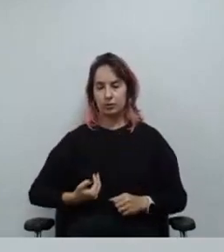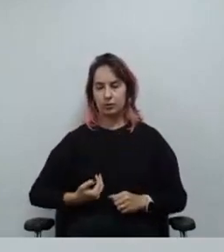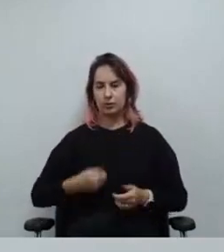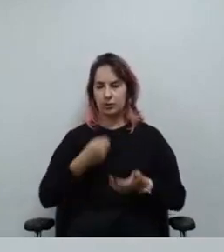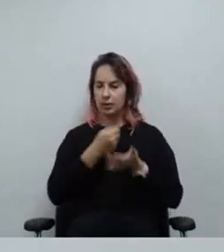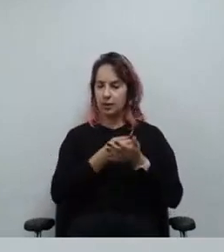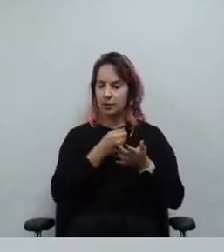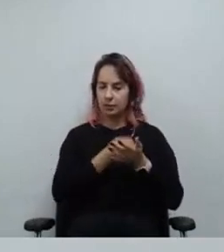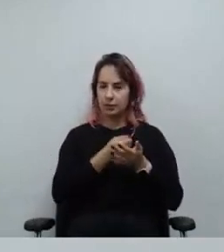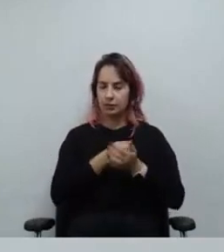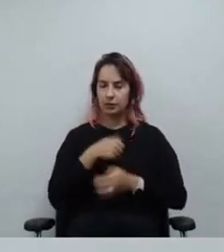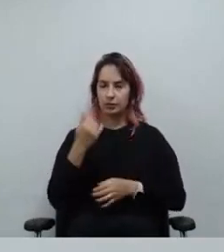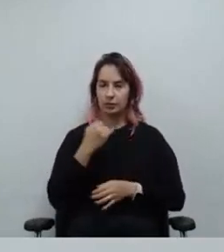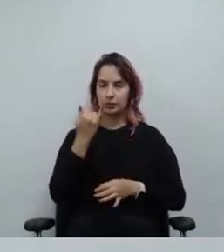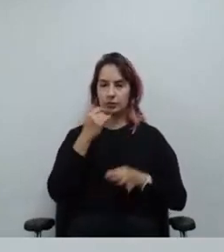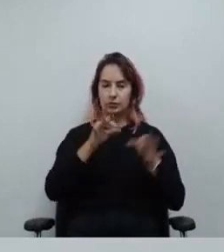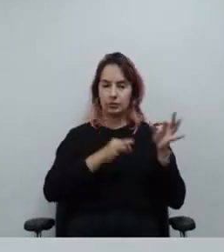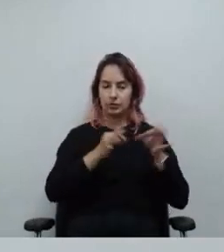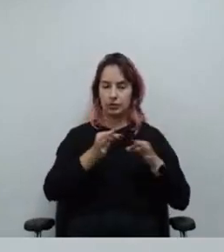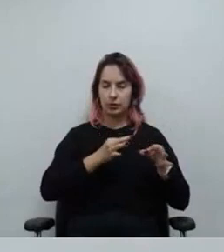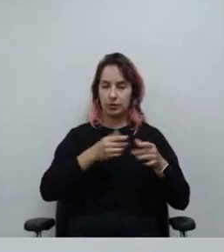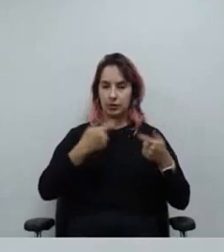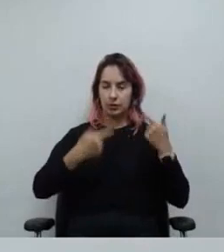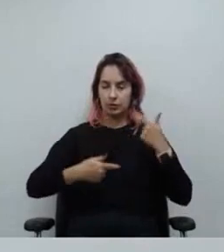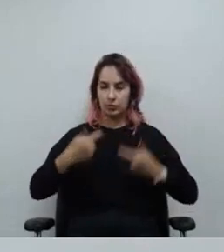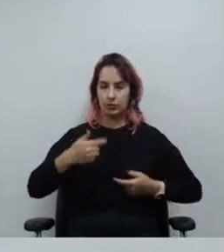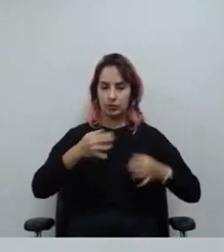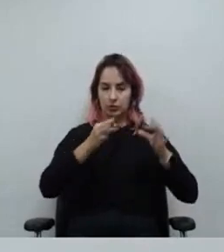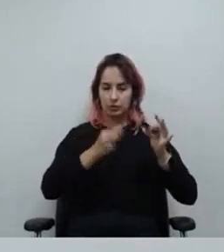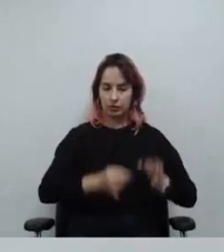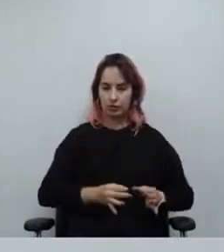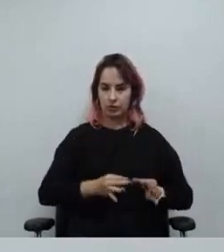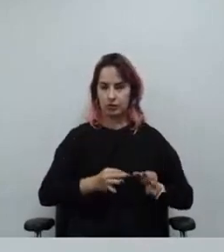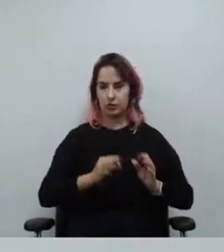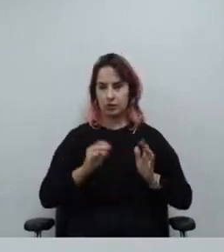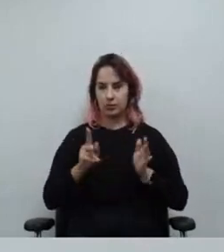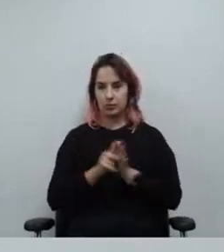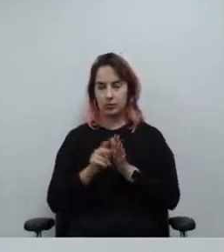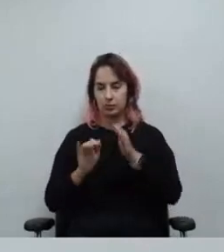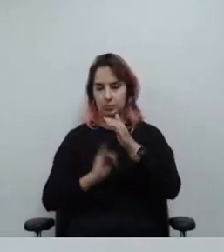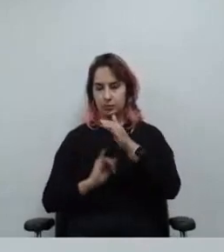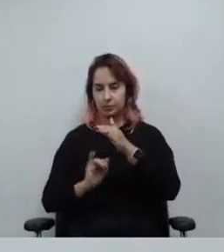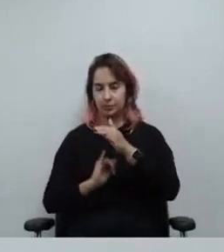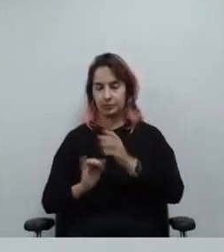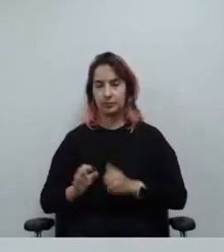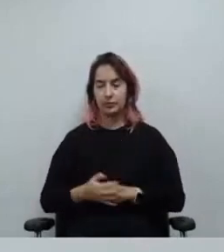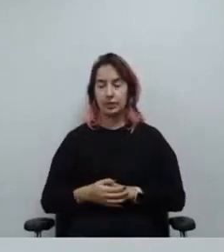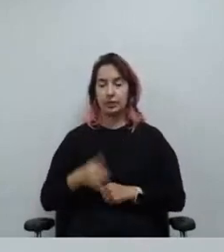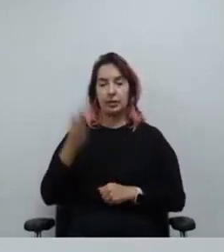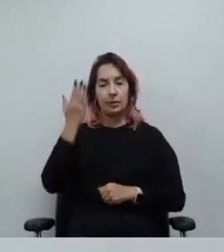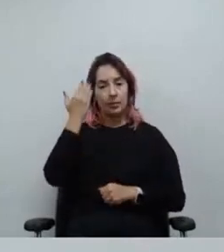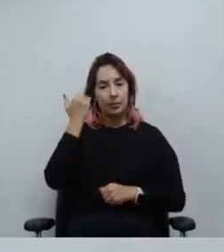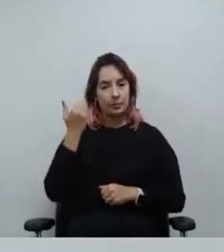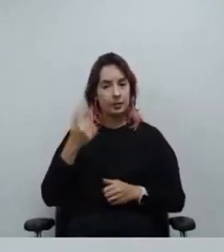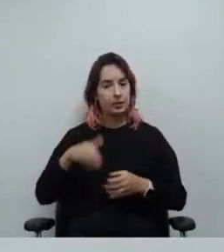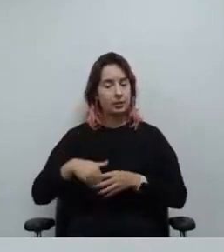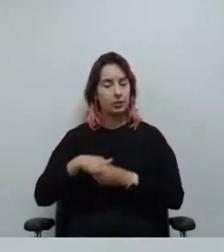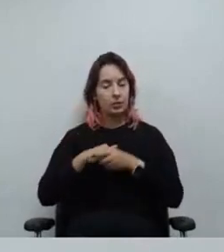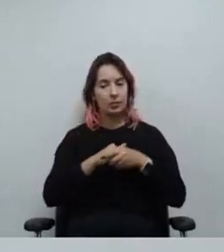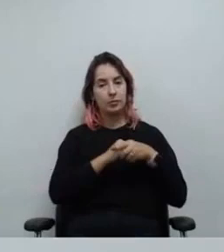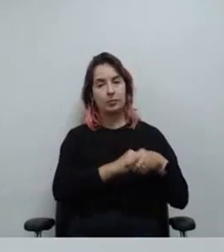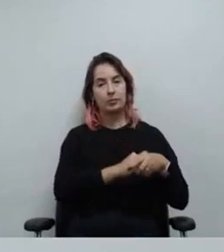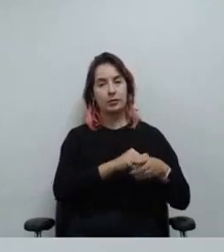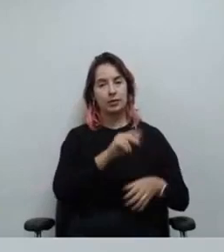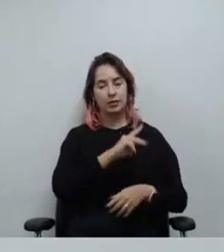nesse importante aperfeiçoamento das políticas afirmativas no âmbito institucional. Merecem efusivos cumprimentos